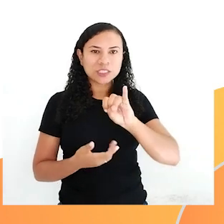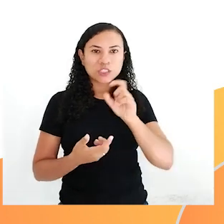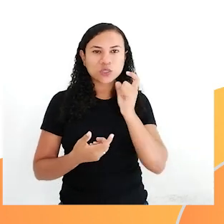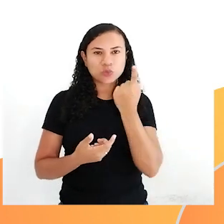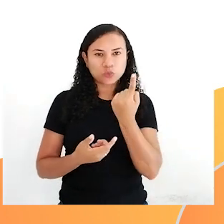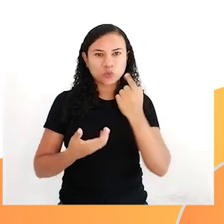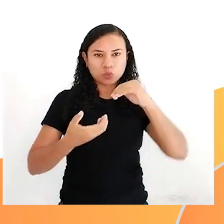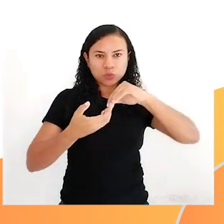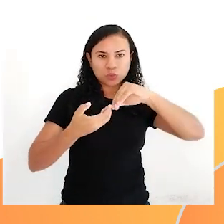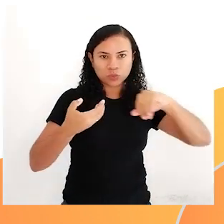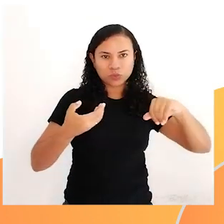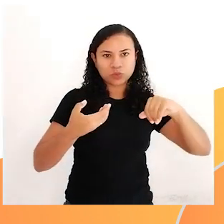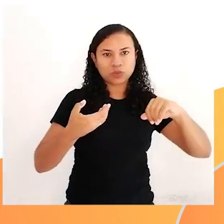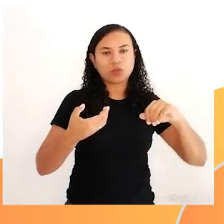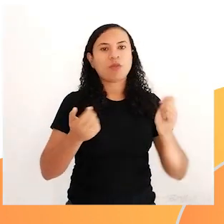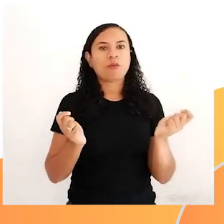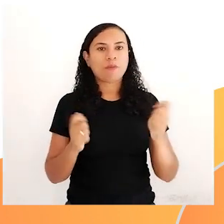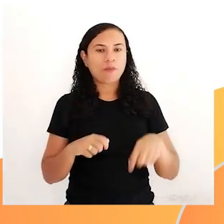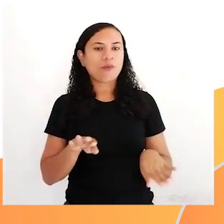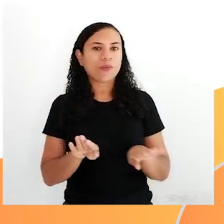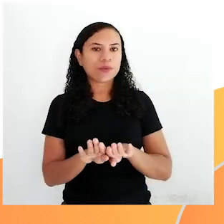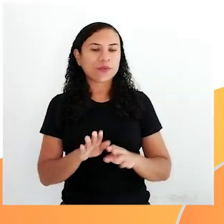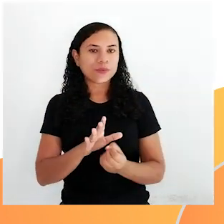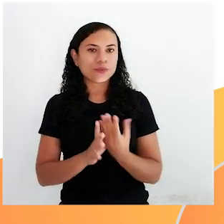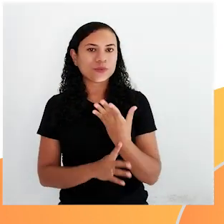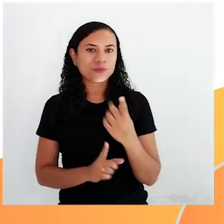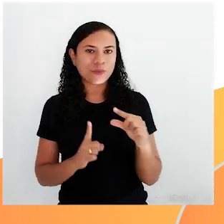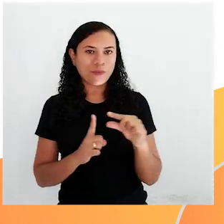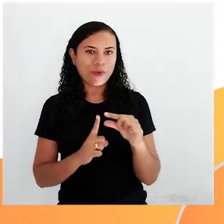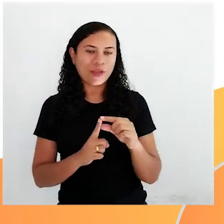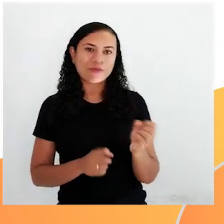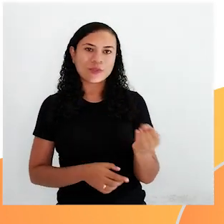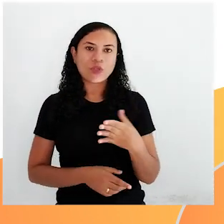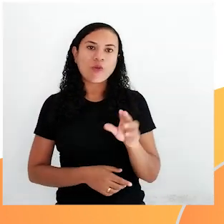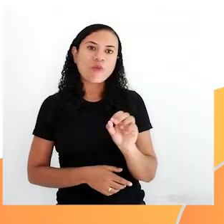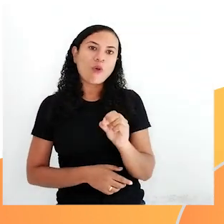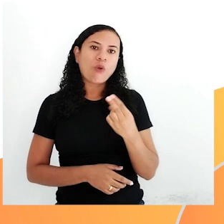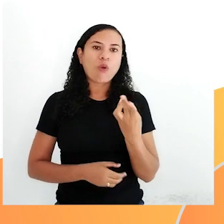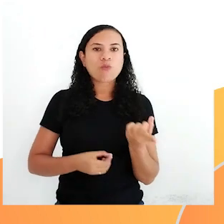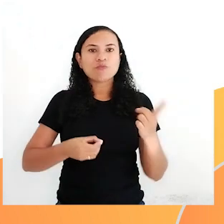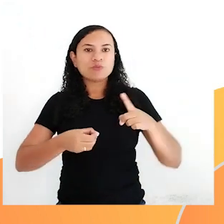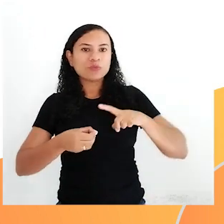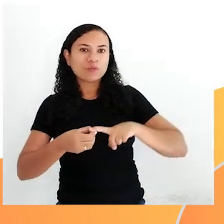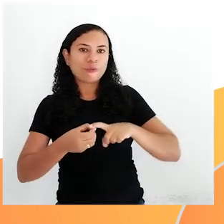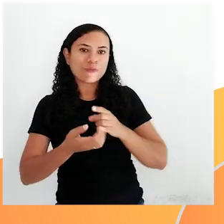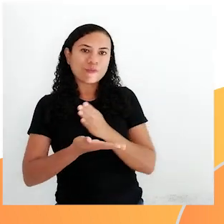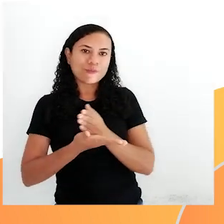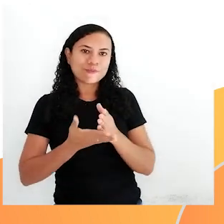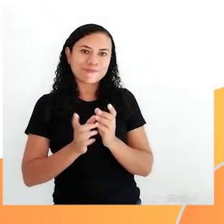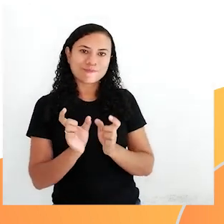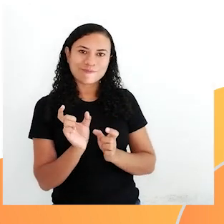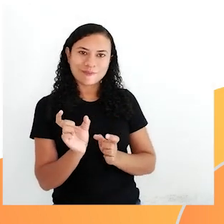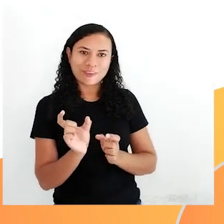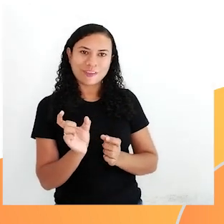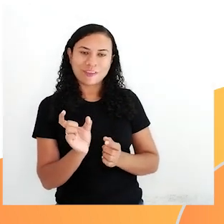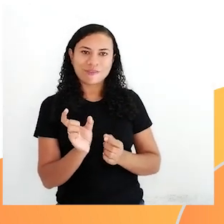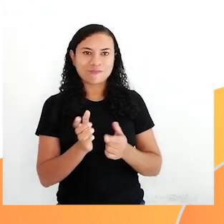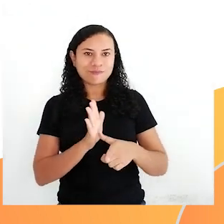removido, teríamos uma outra palavra formada ou voltaríamos à palavra primitiva.